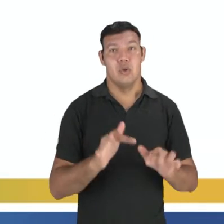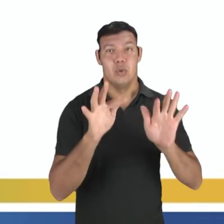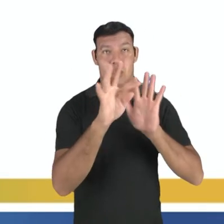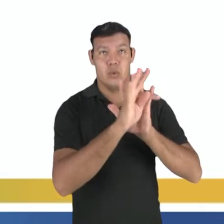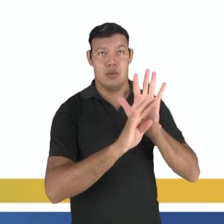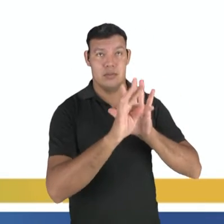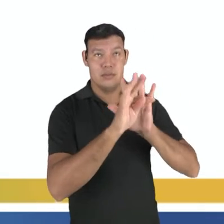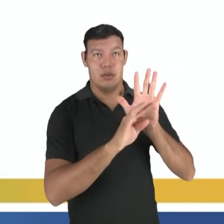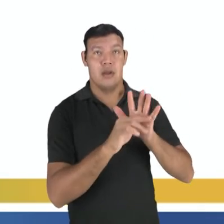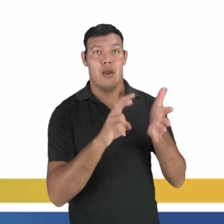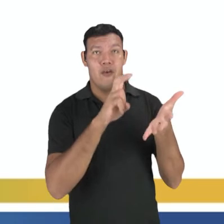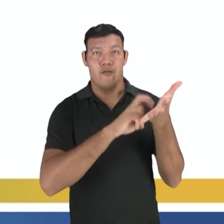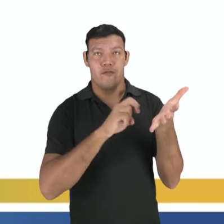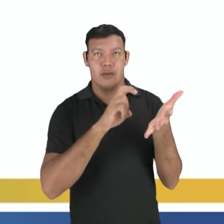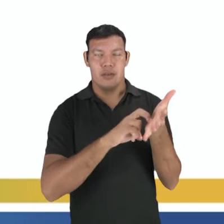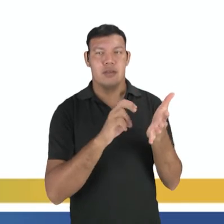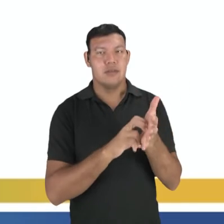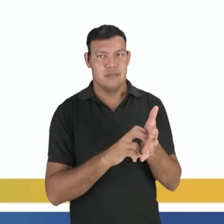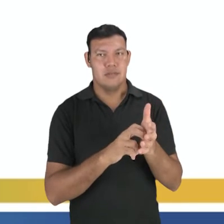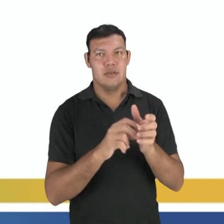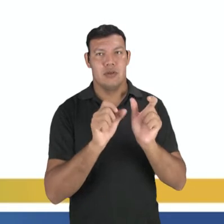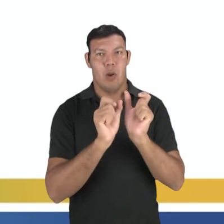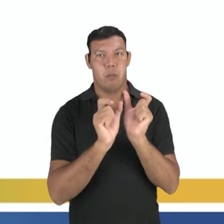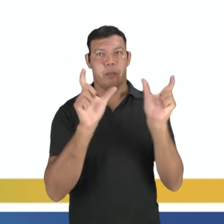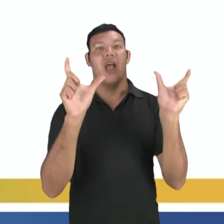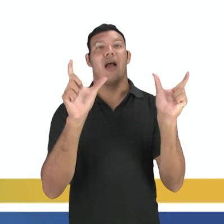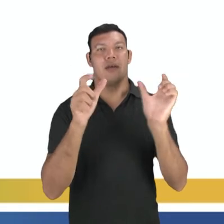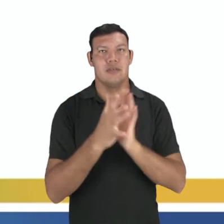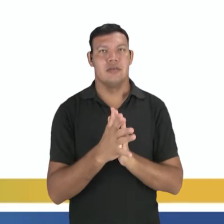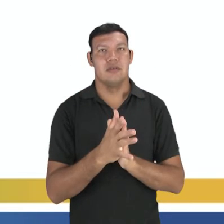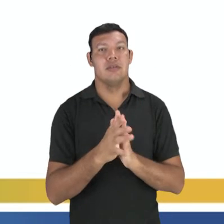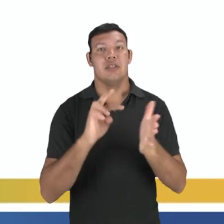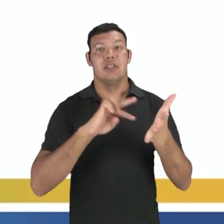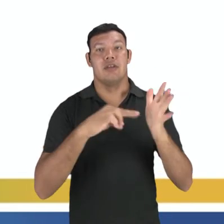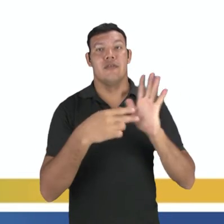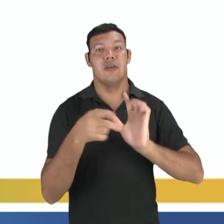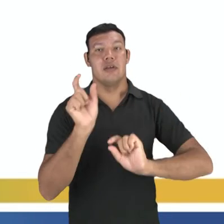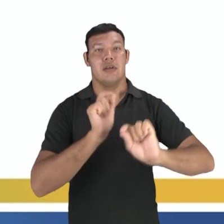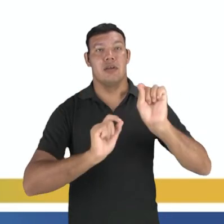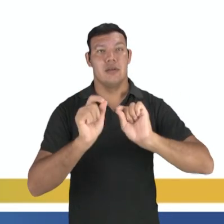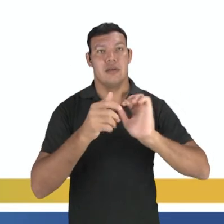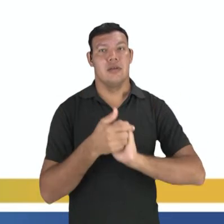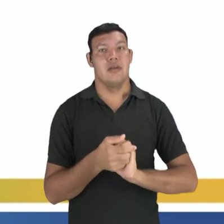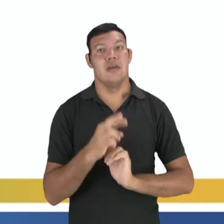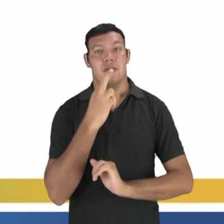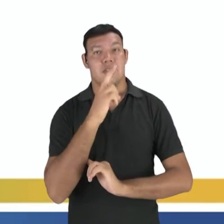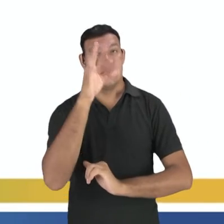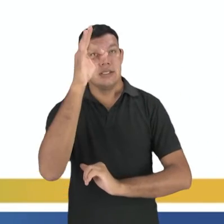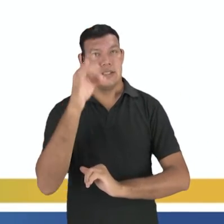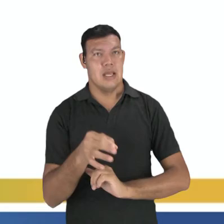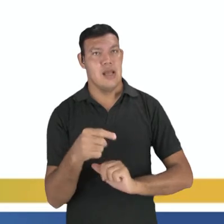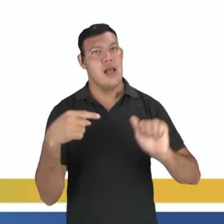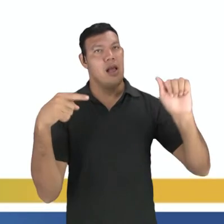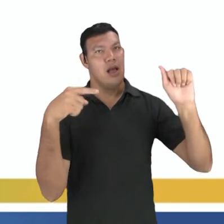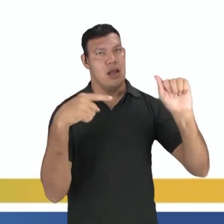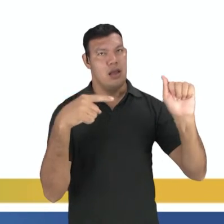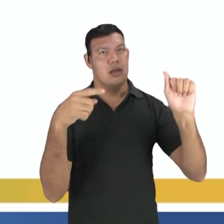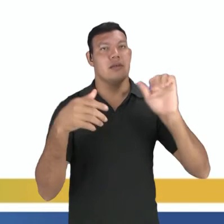os vocábulos em destaque são respectivamente. Vocês já podem visualizar aí a resposta adequada, que é a letra